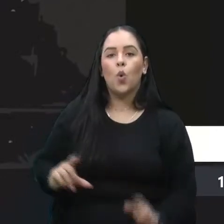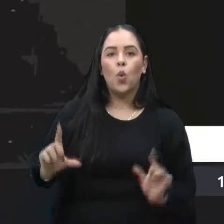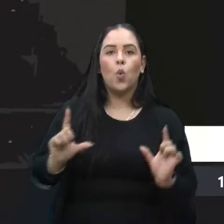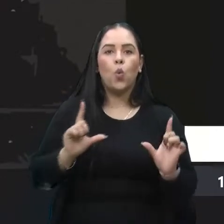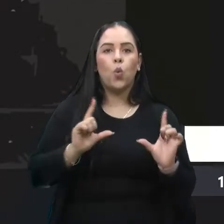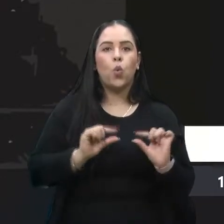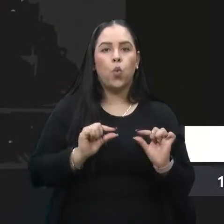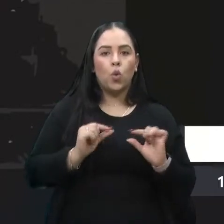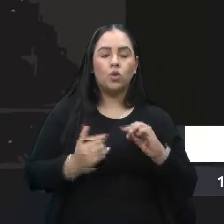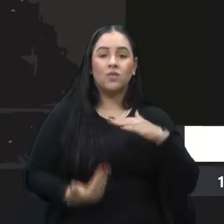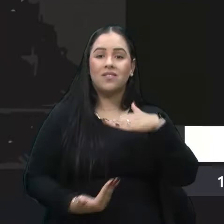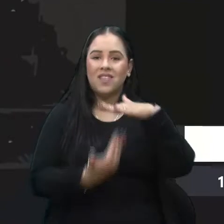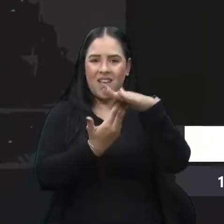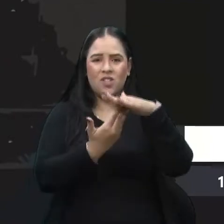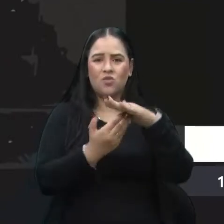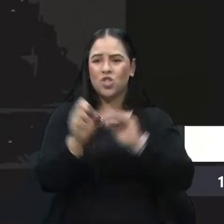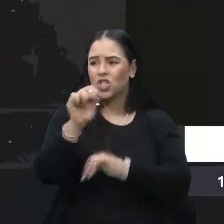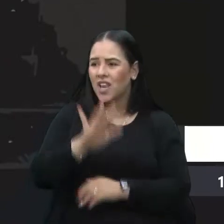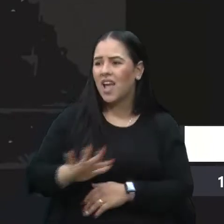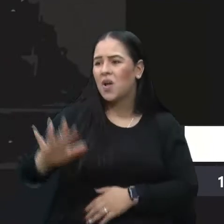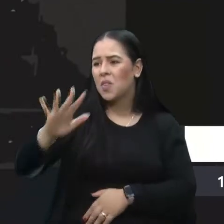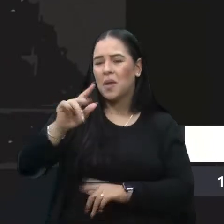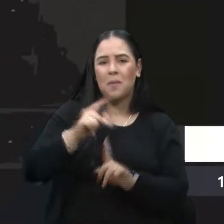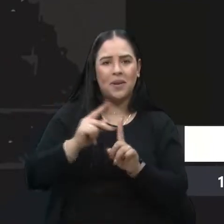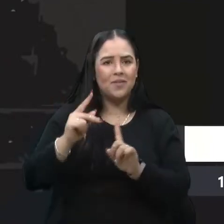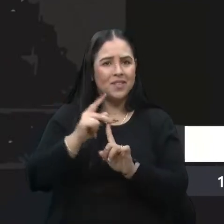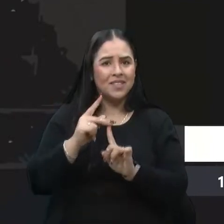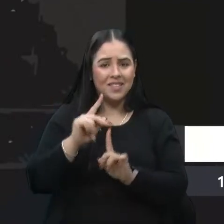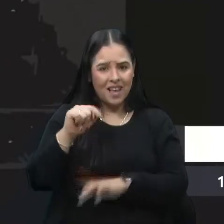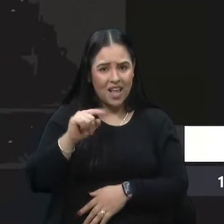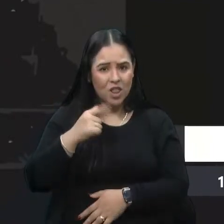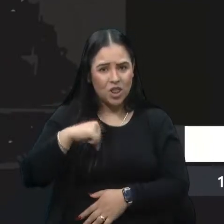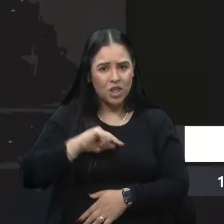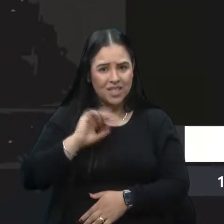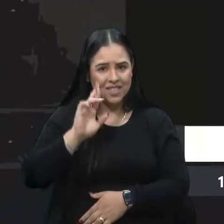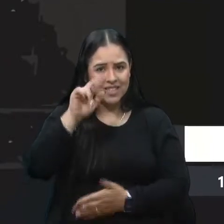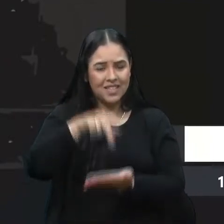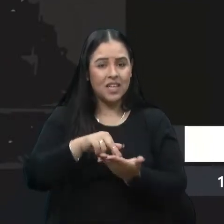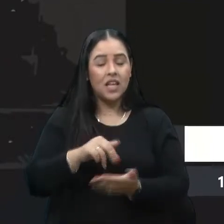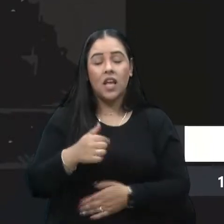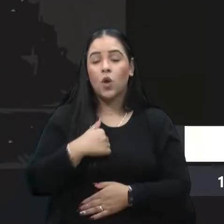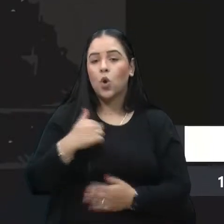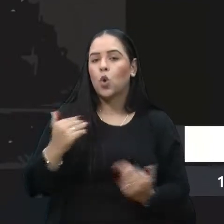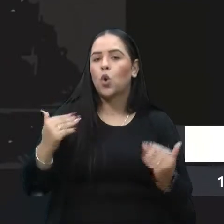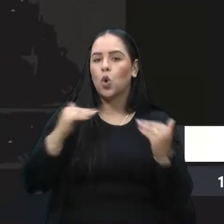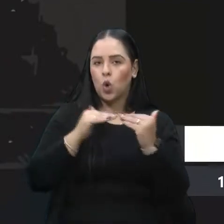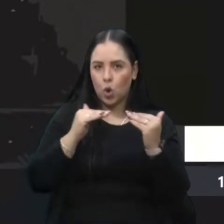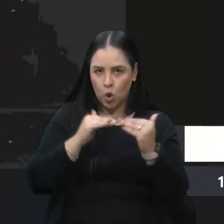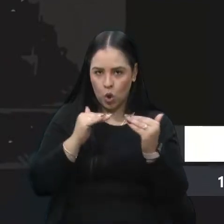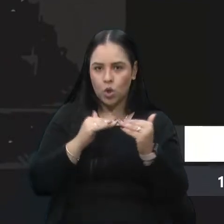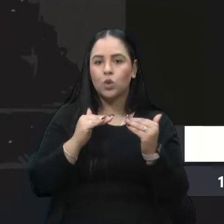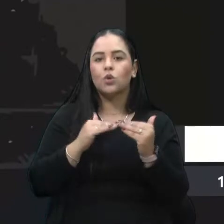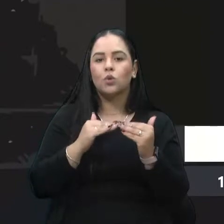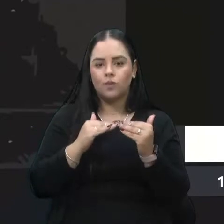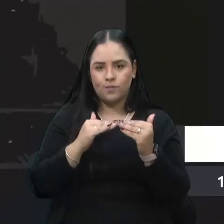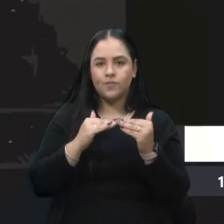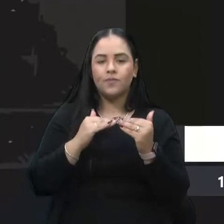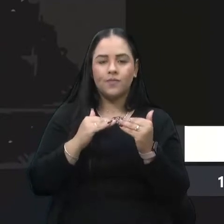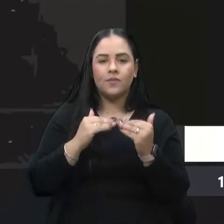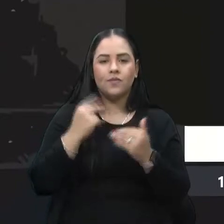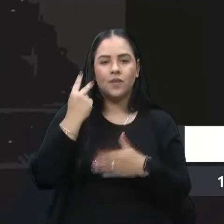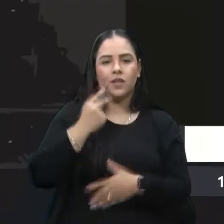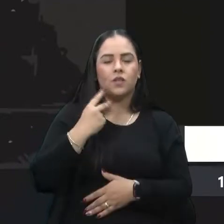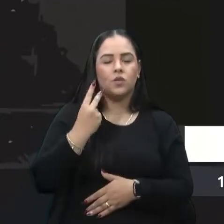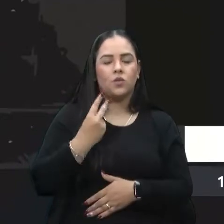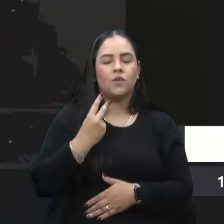que o teto do regime geral da Previdência. É essa a nossa realidade. Eu concordo, vereador Fantinel, as exceções devem